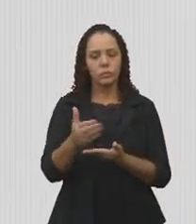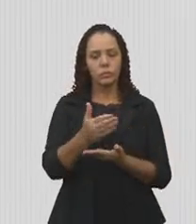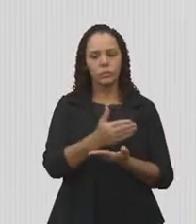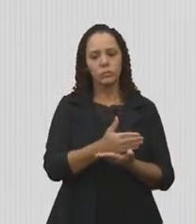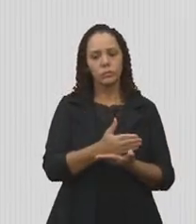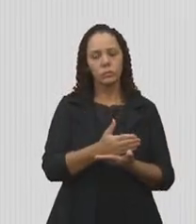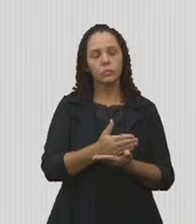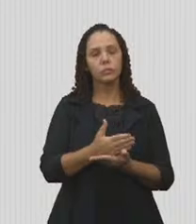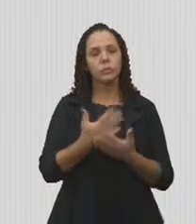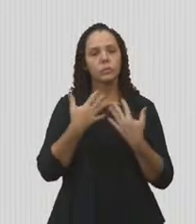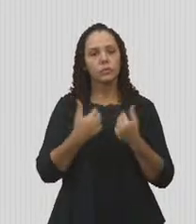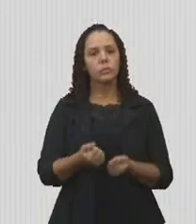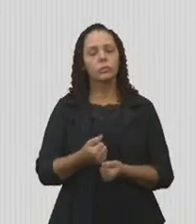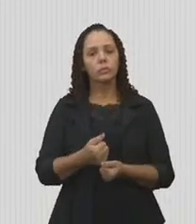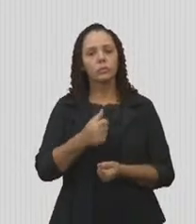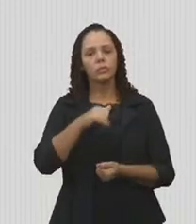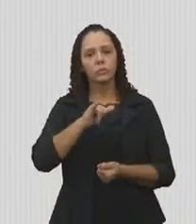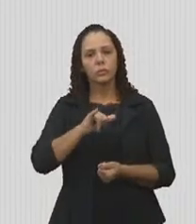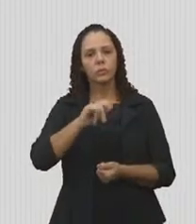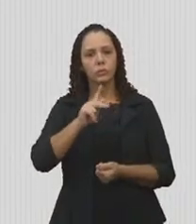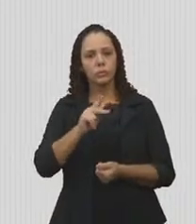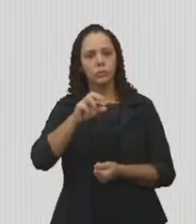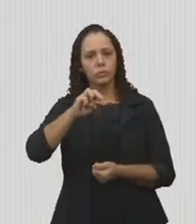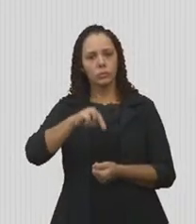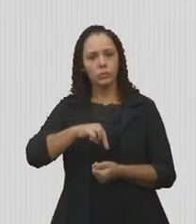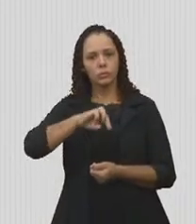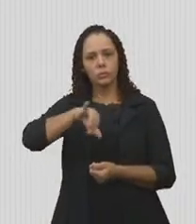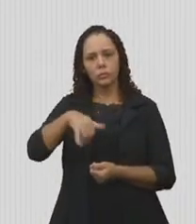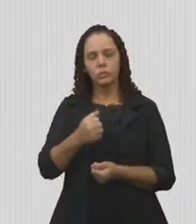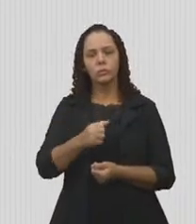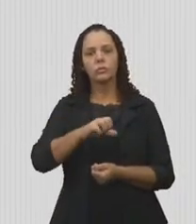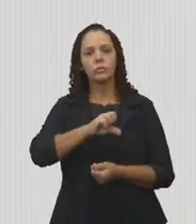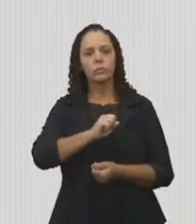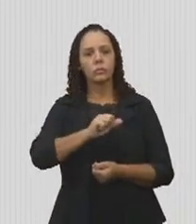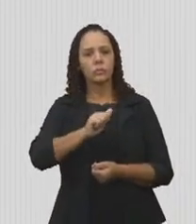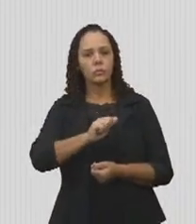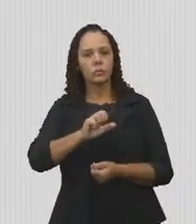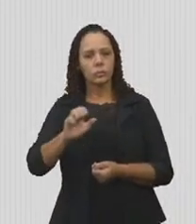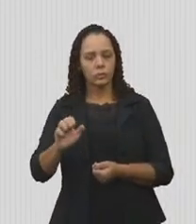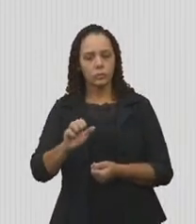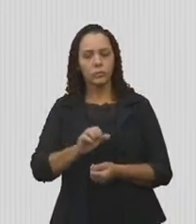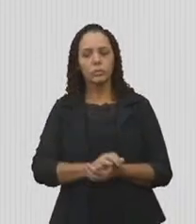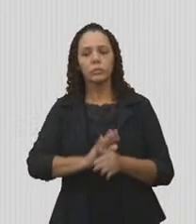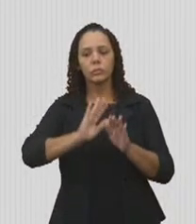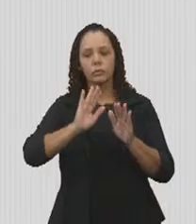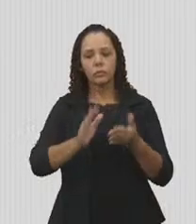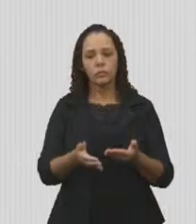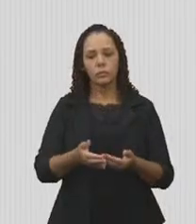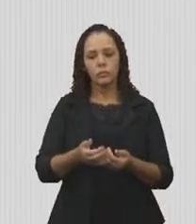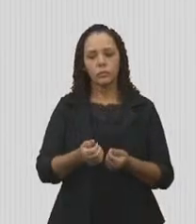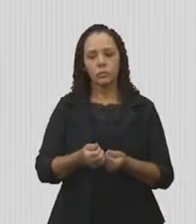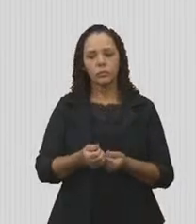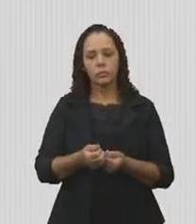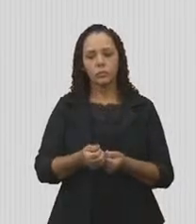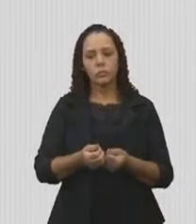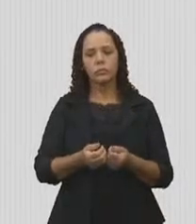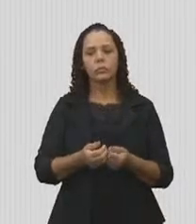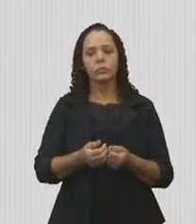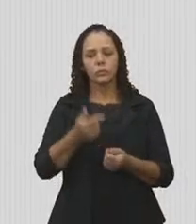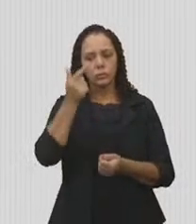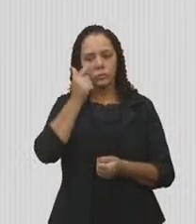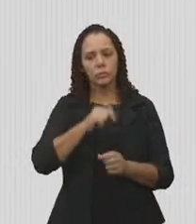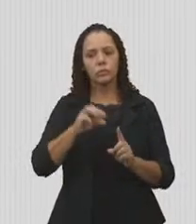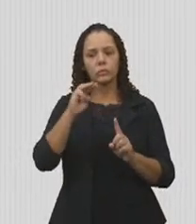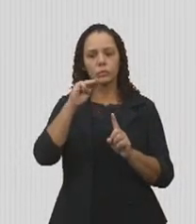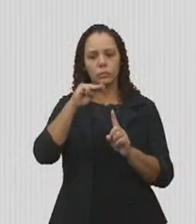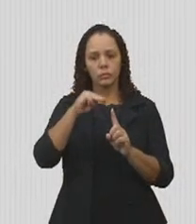ou do SAI ou do IPMJ, não entram na base de gasto do município, ele já bateu a meta. Pode